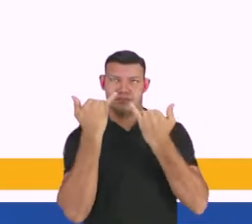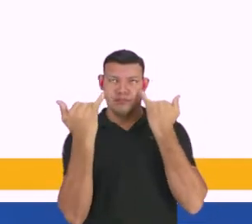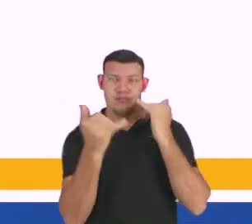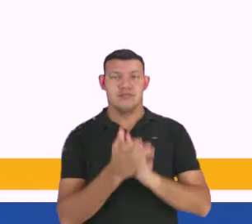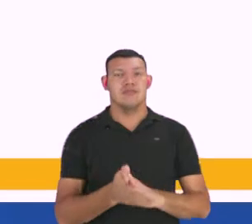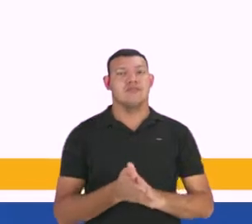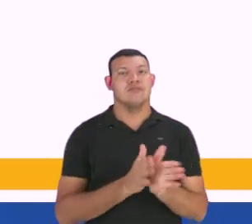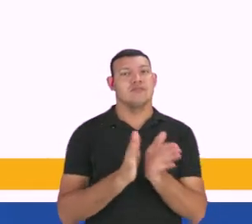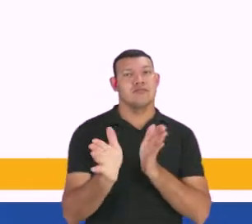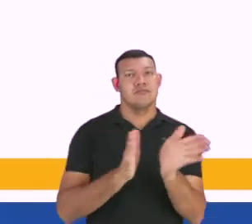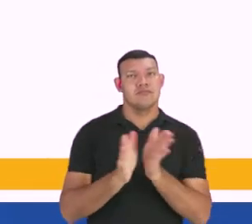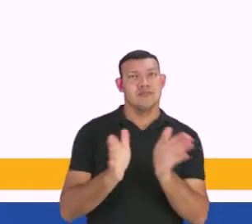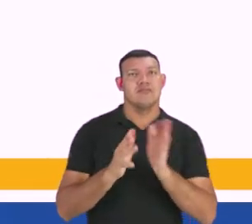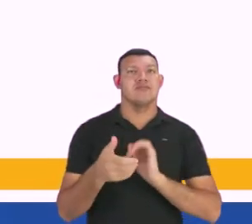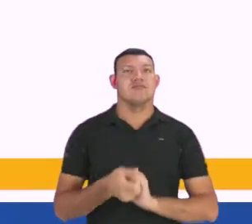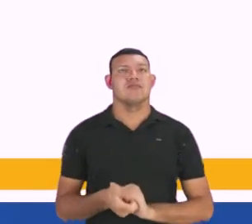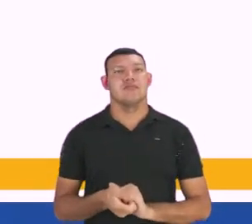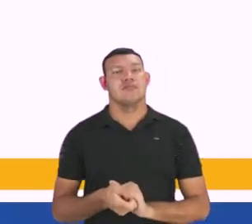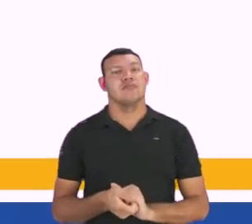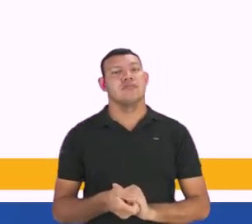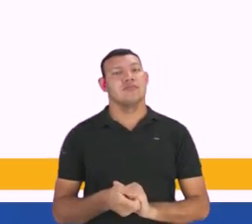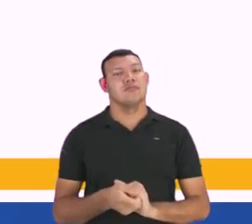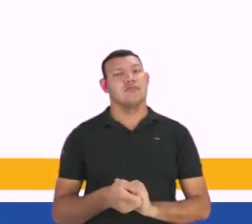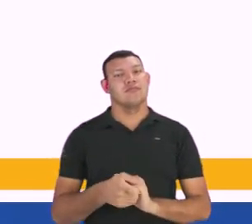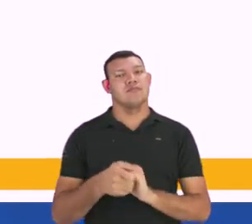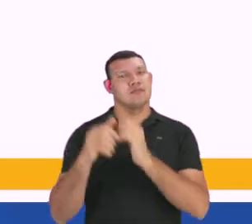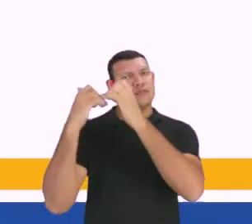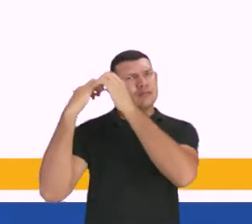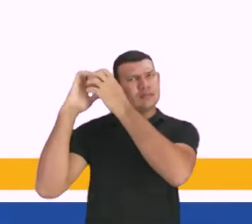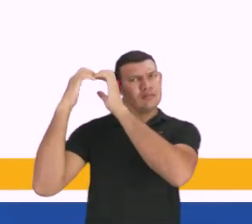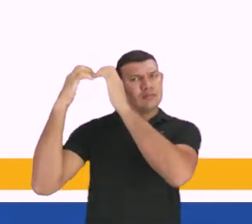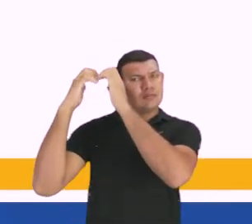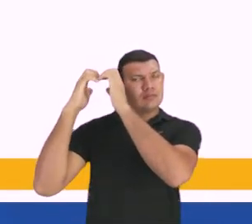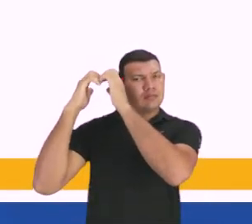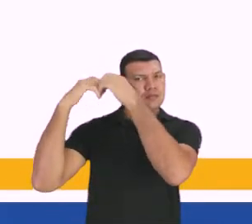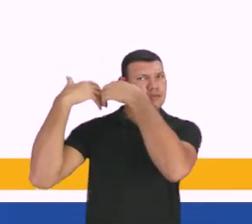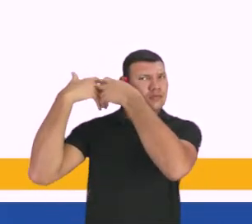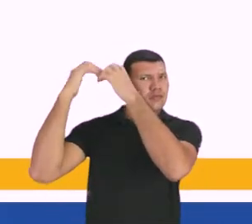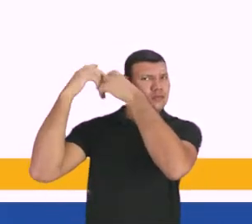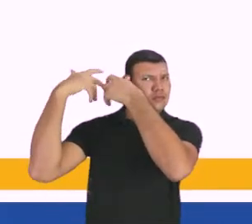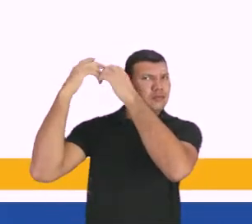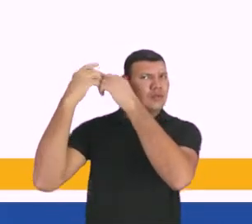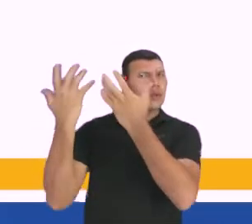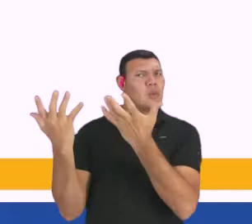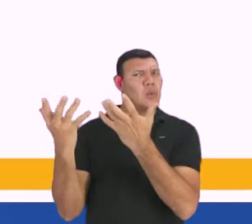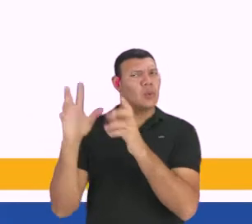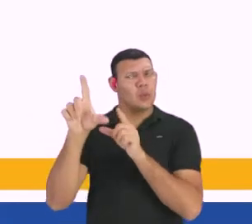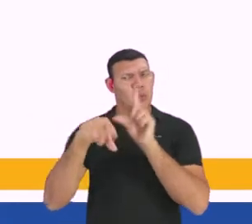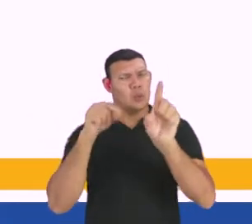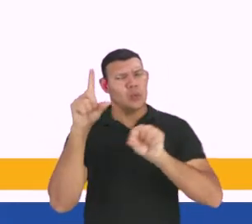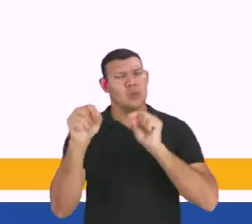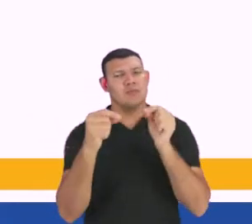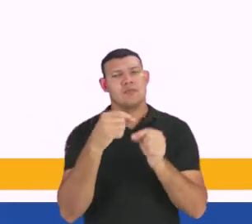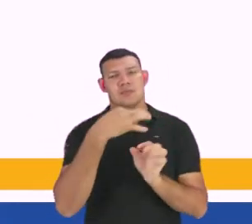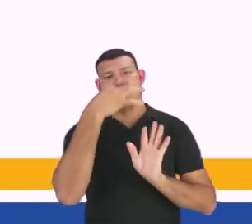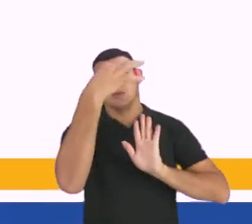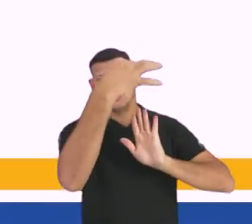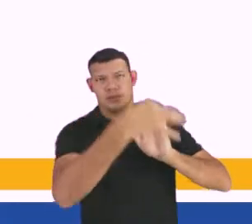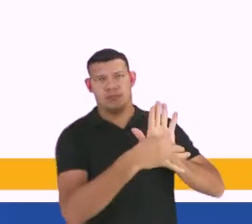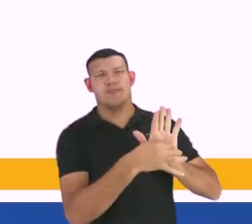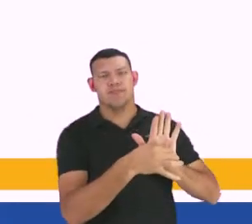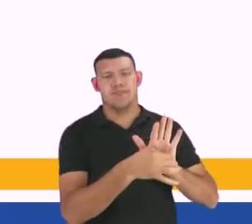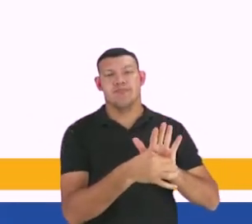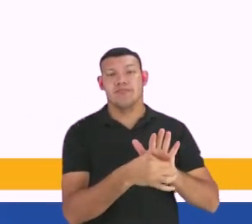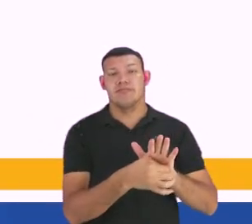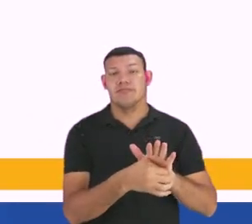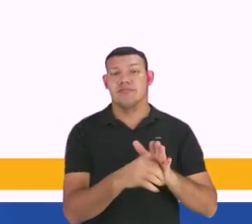tem acesso, nós devemos refletir sobre qual tipo de argumento, de maneira mais adequada e pertinente, eu posso